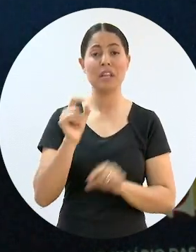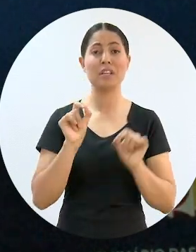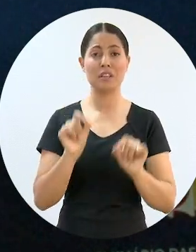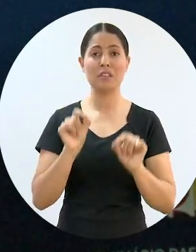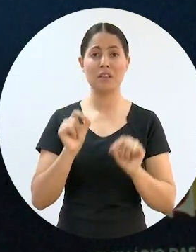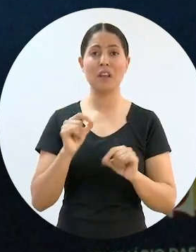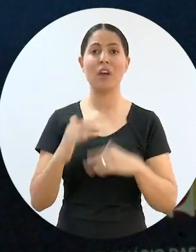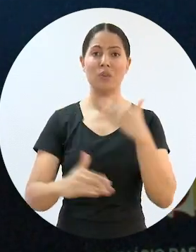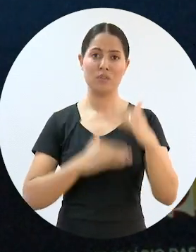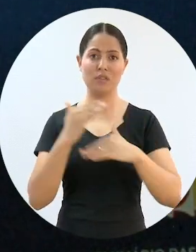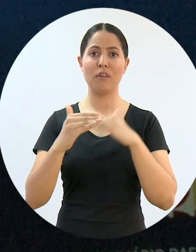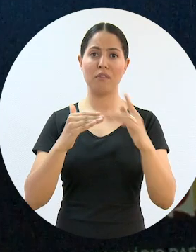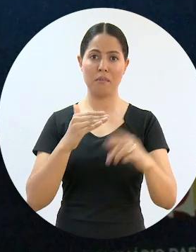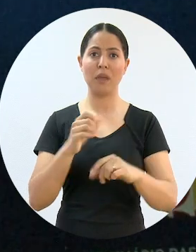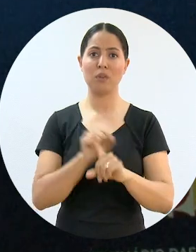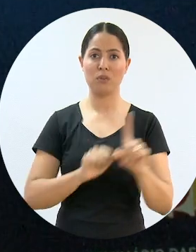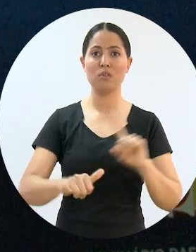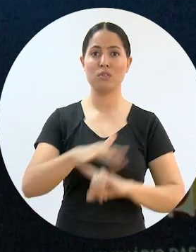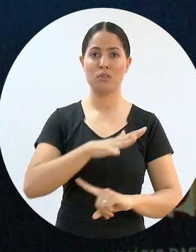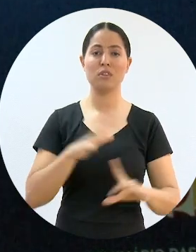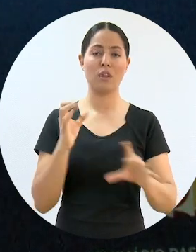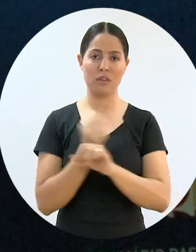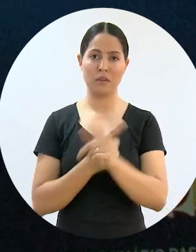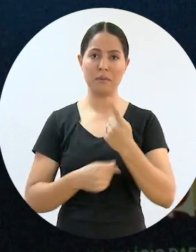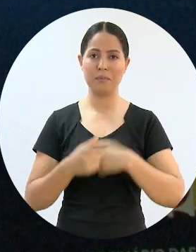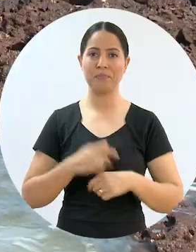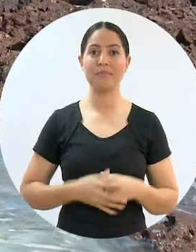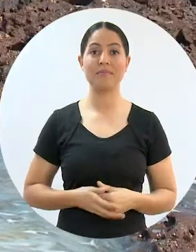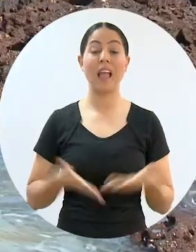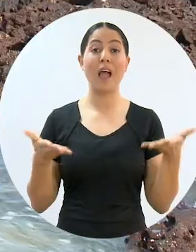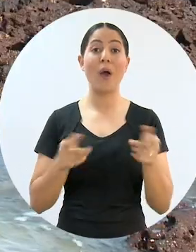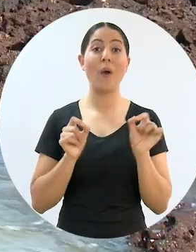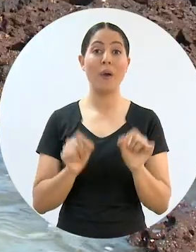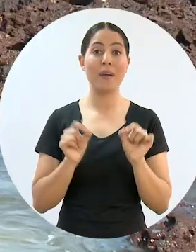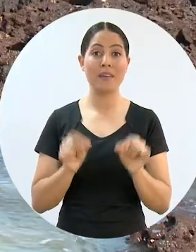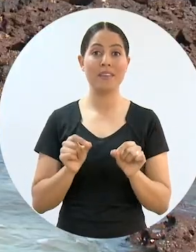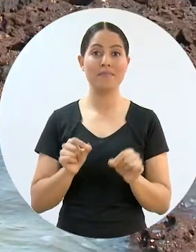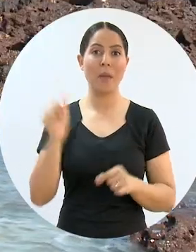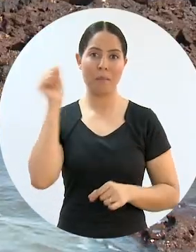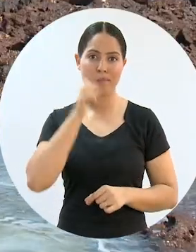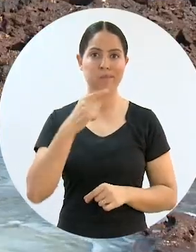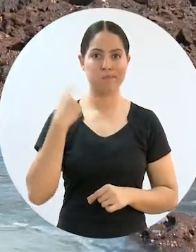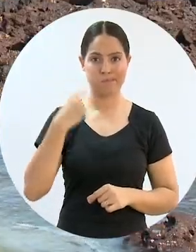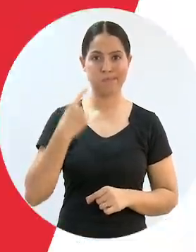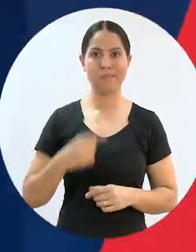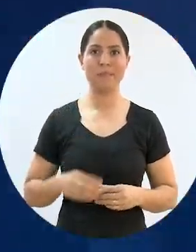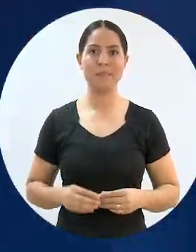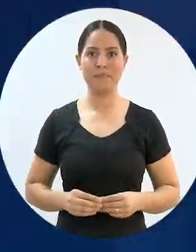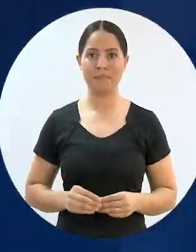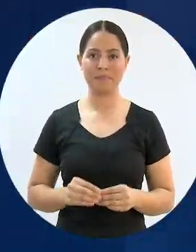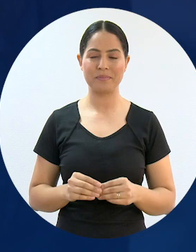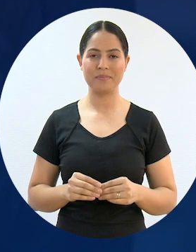interessante para o desenvolvimento econômico e social dos nossos países. Chegou a hora do quadro OAB Mulher.